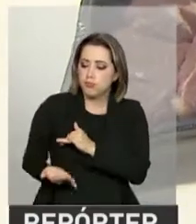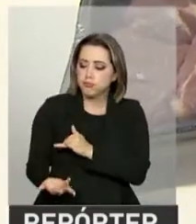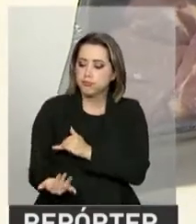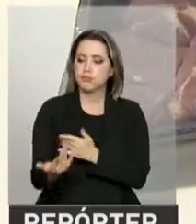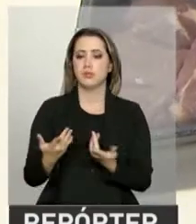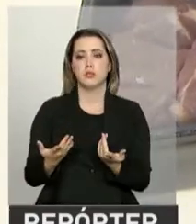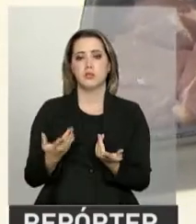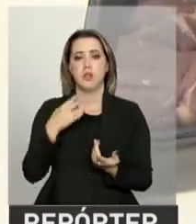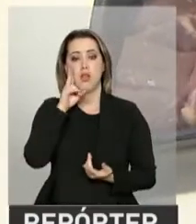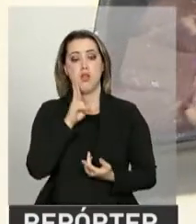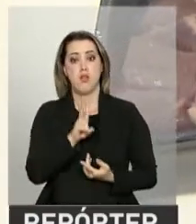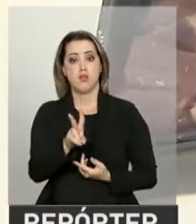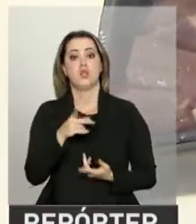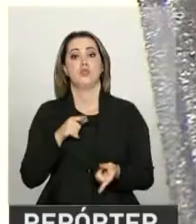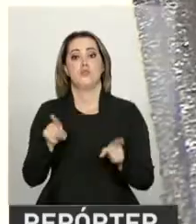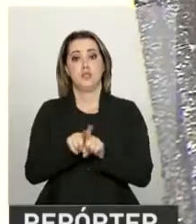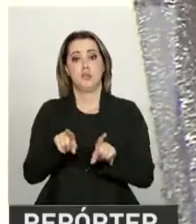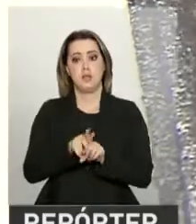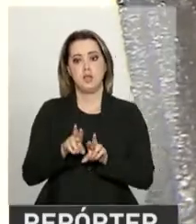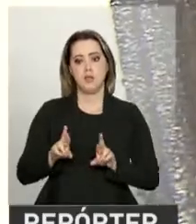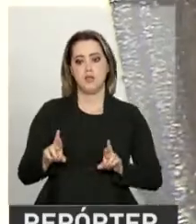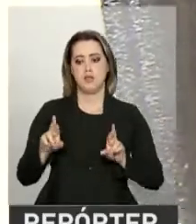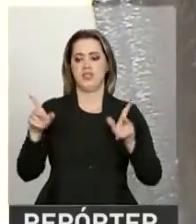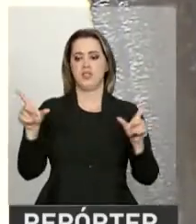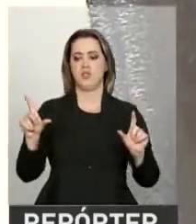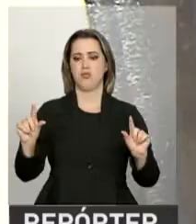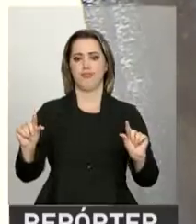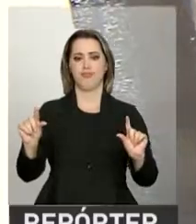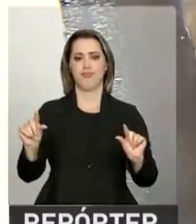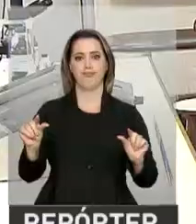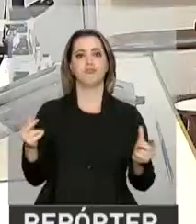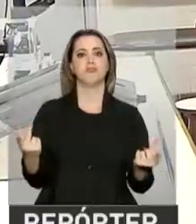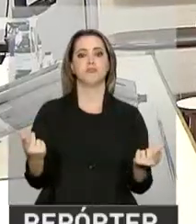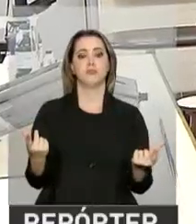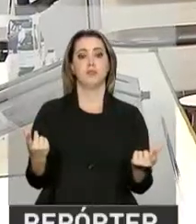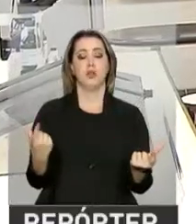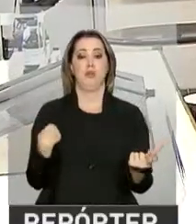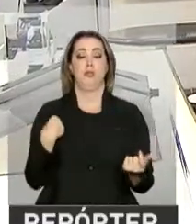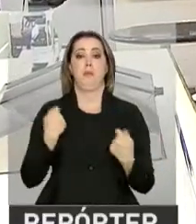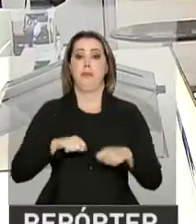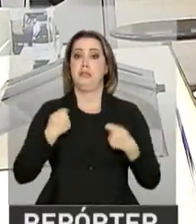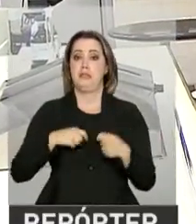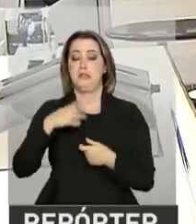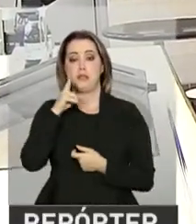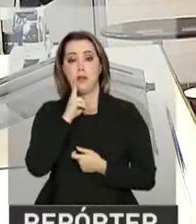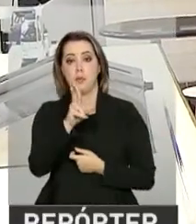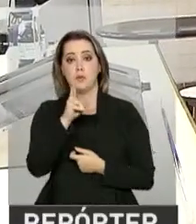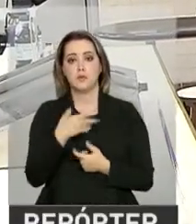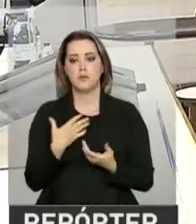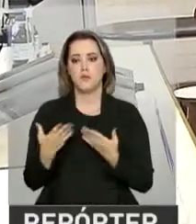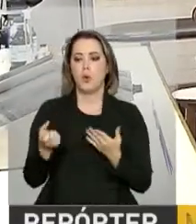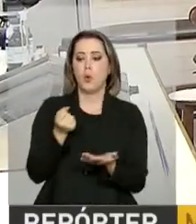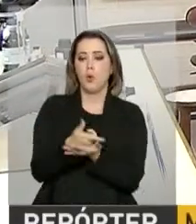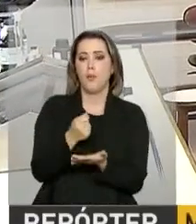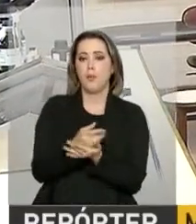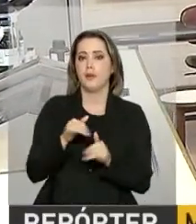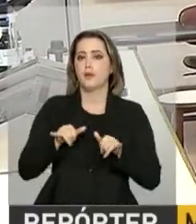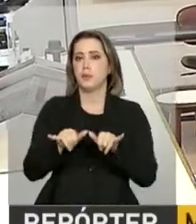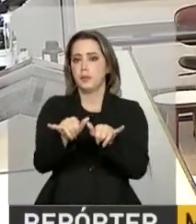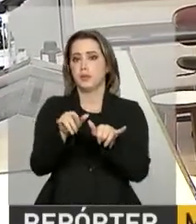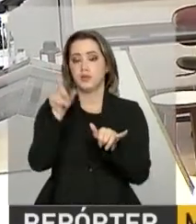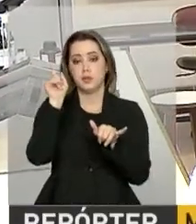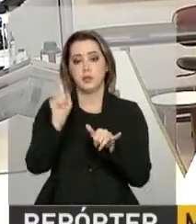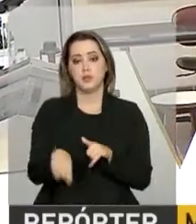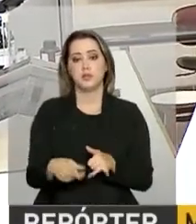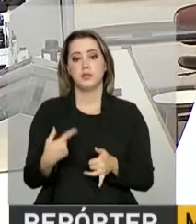a gente percebe que já há uma diferença na consistência da carne. O que a gente tem que levar em consideração quando for fazer a compra no supermercado